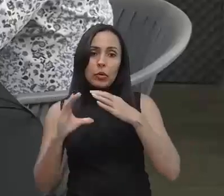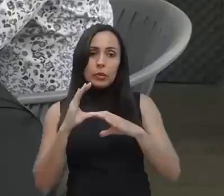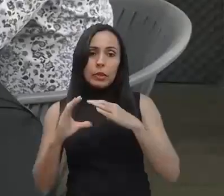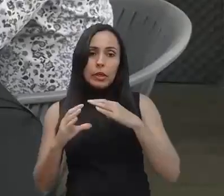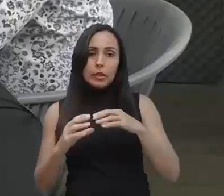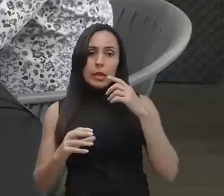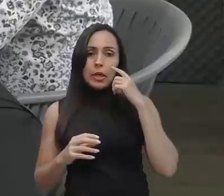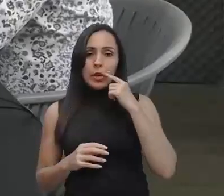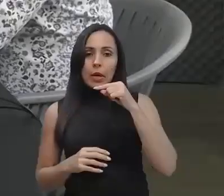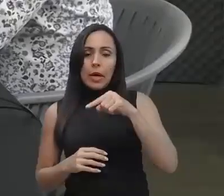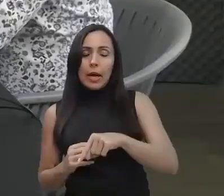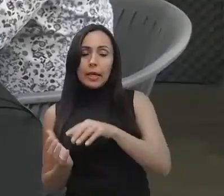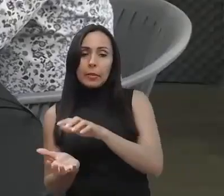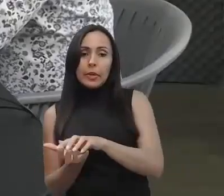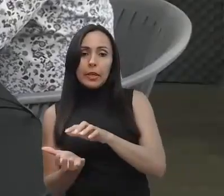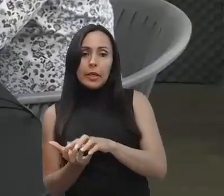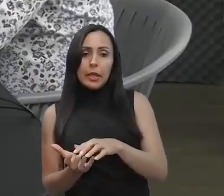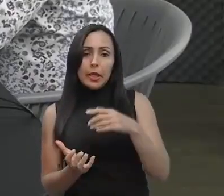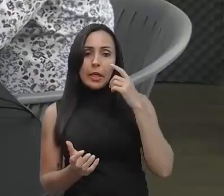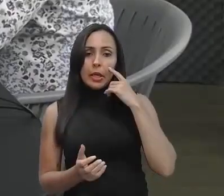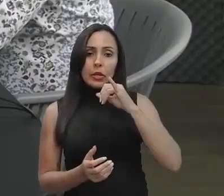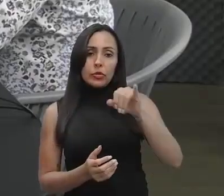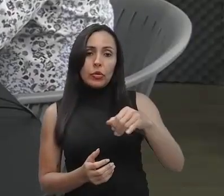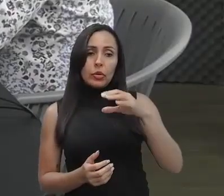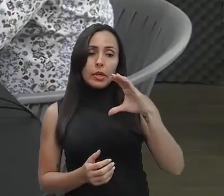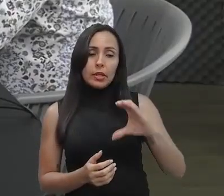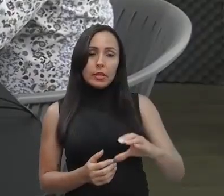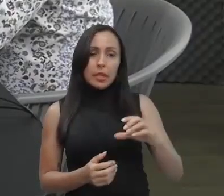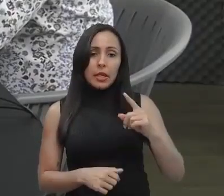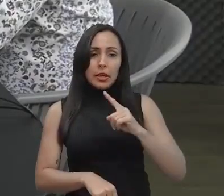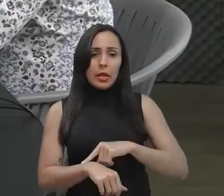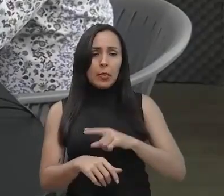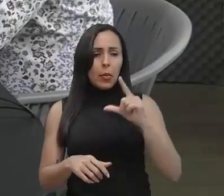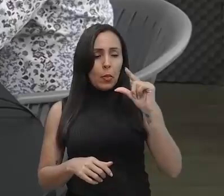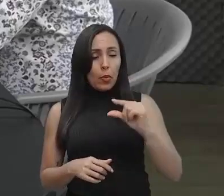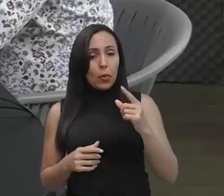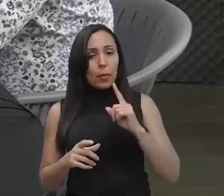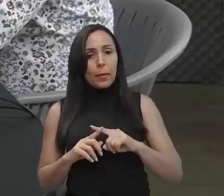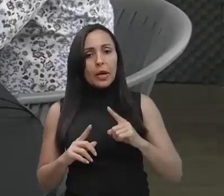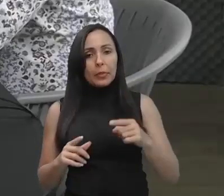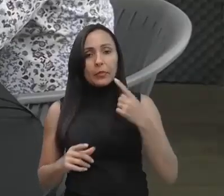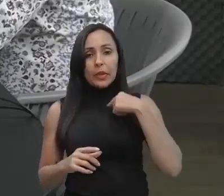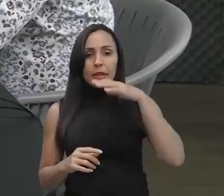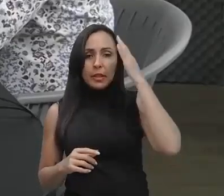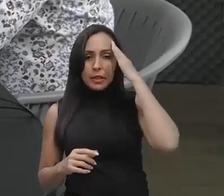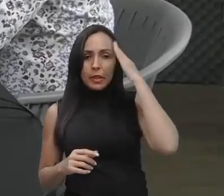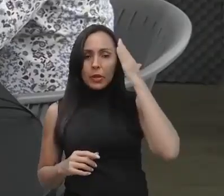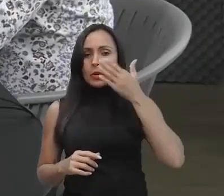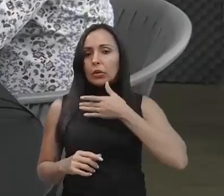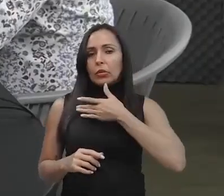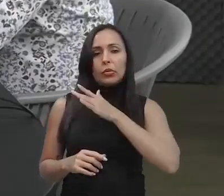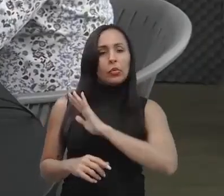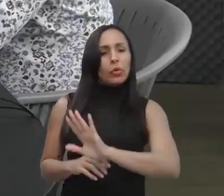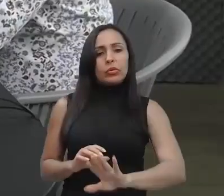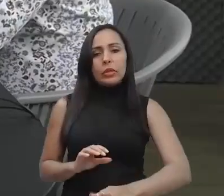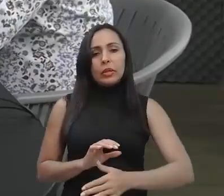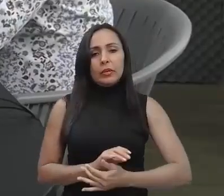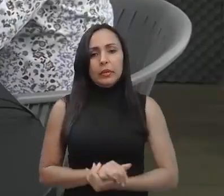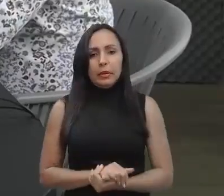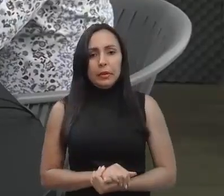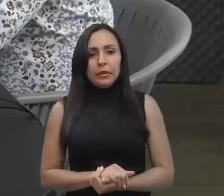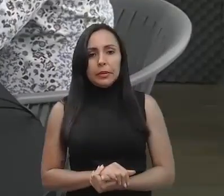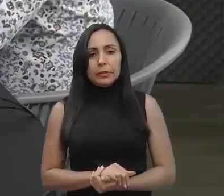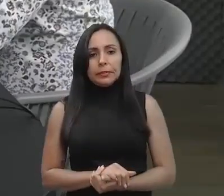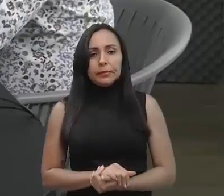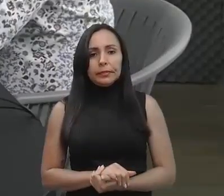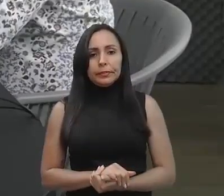jornal de comércio passei pouco tempo tempo mas foi o suficiente para eu entender que eu não gostava de veículos de comunicação meu negócio é assessoria